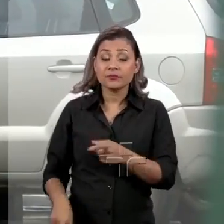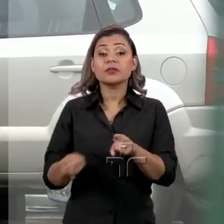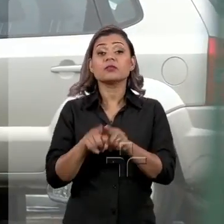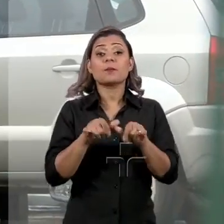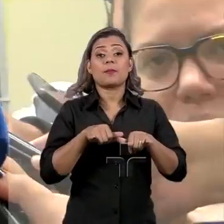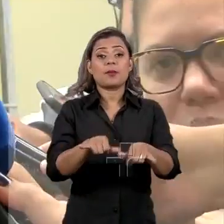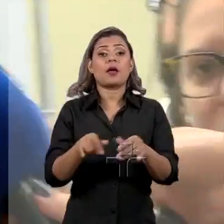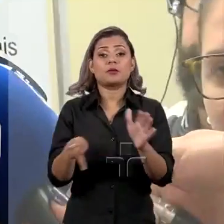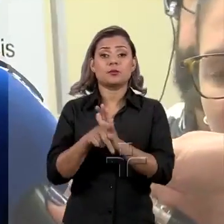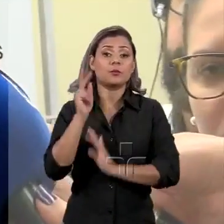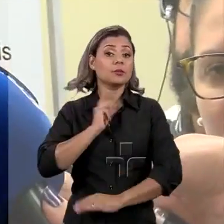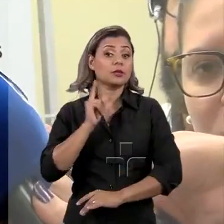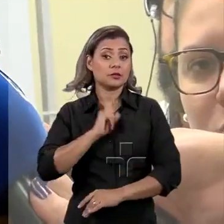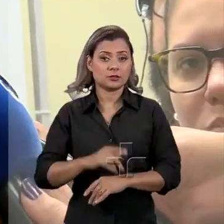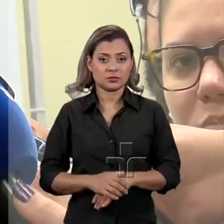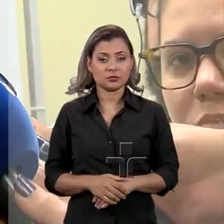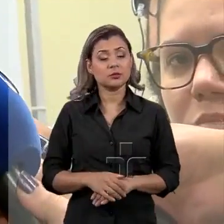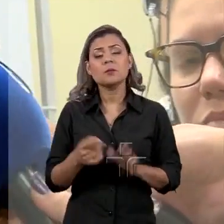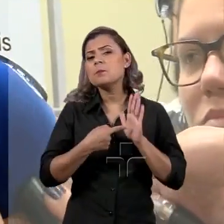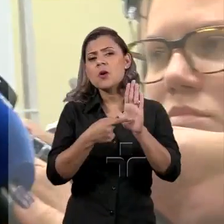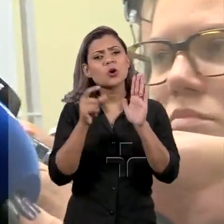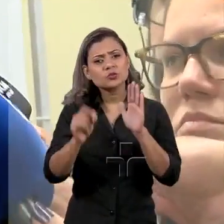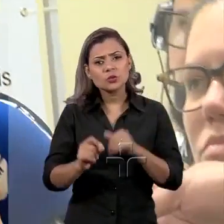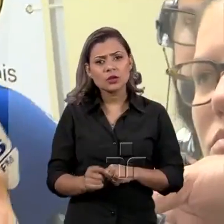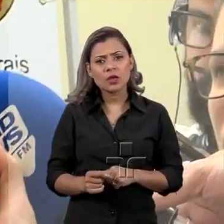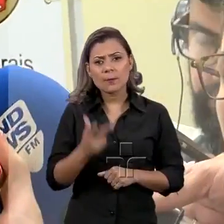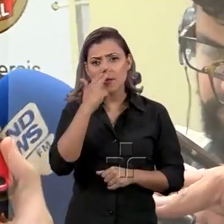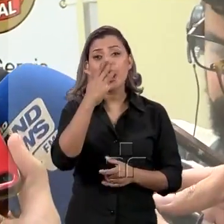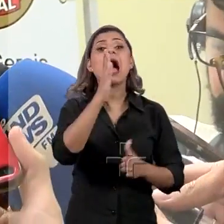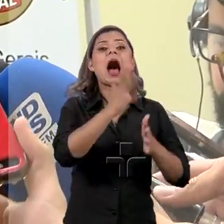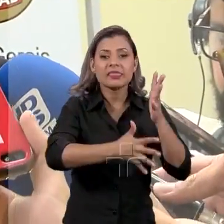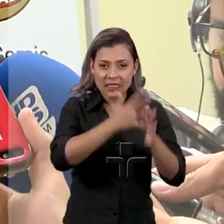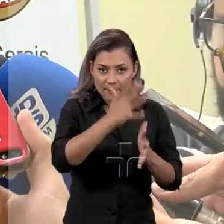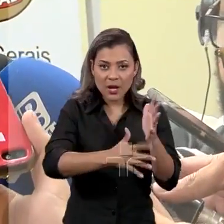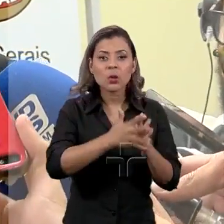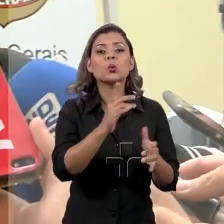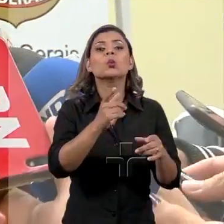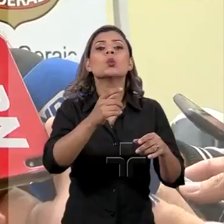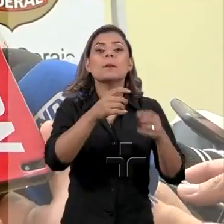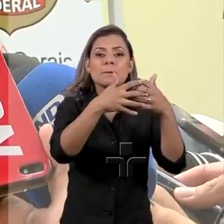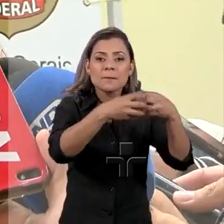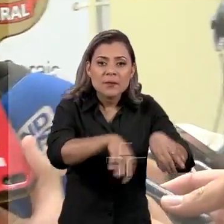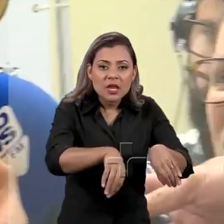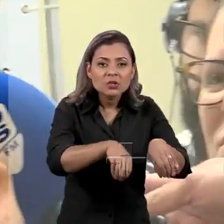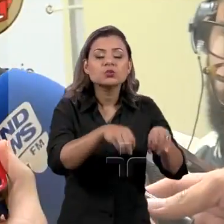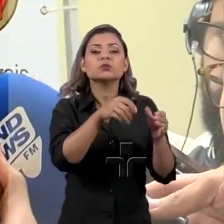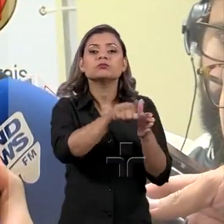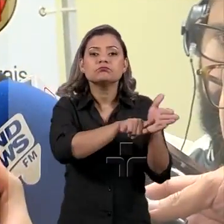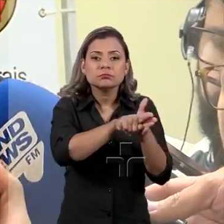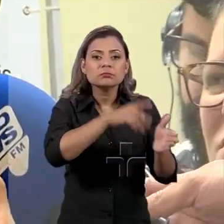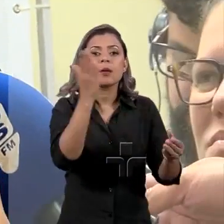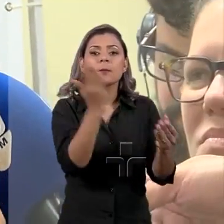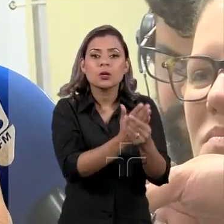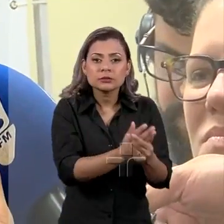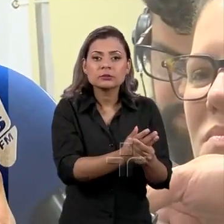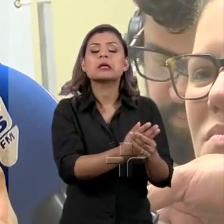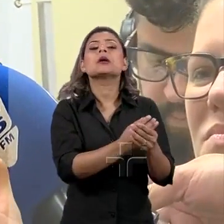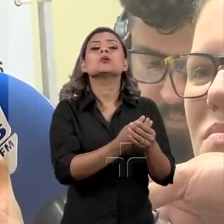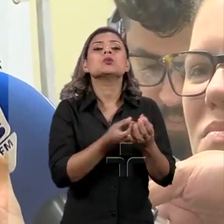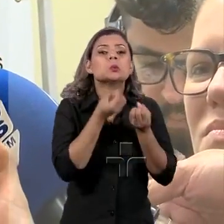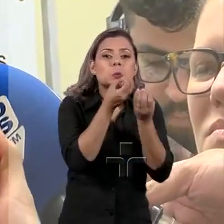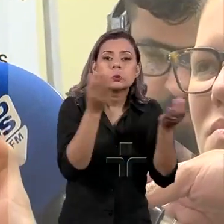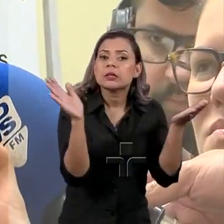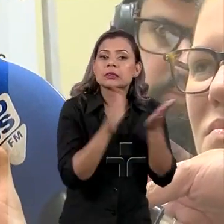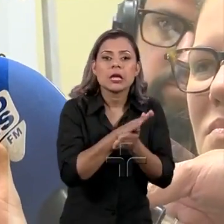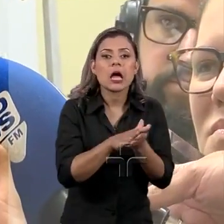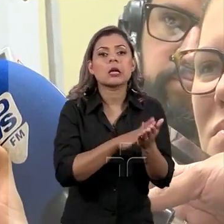supermercados mineiros. Isso caracterizou obstrução de justiça e prejuízo à instrução criminal